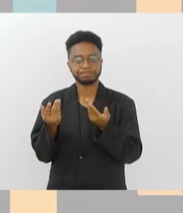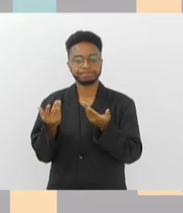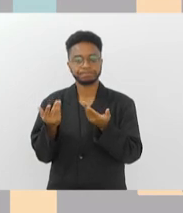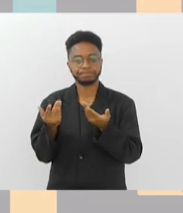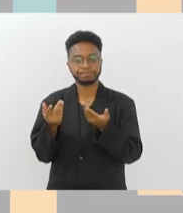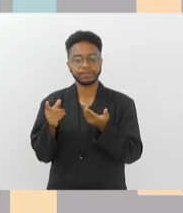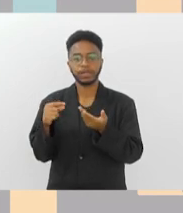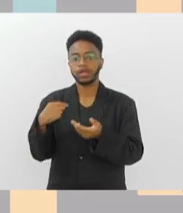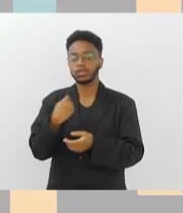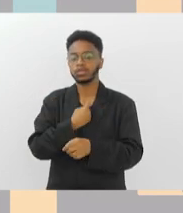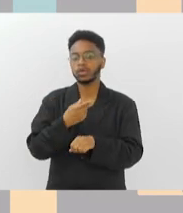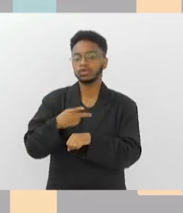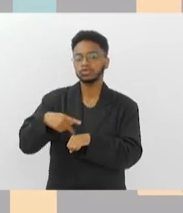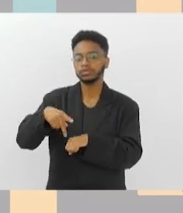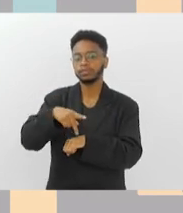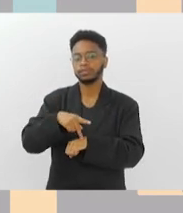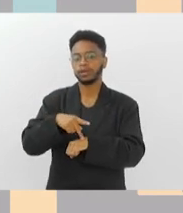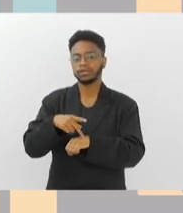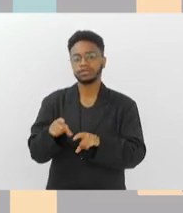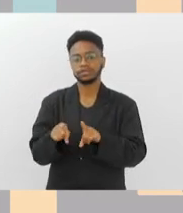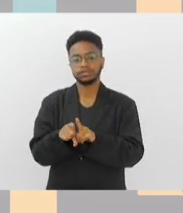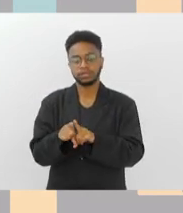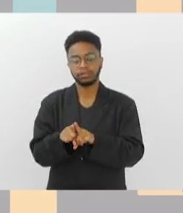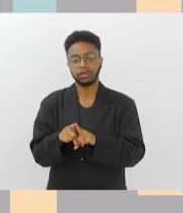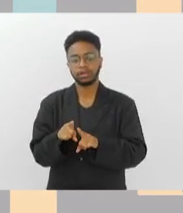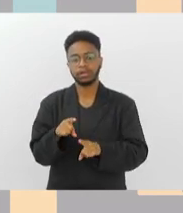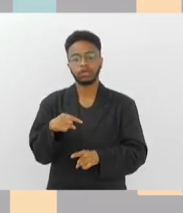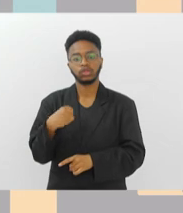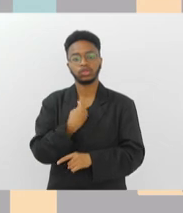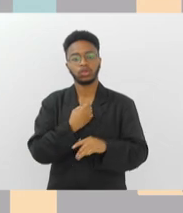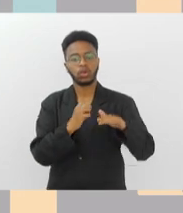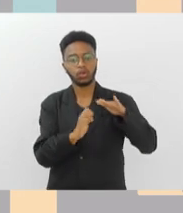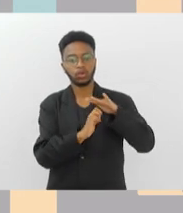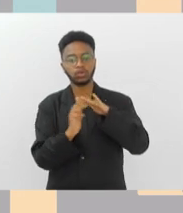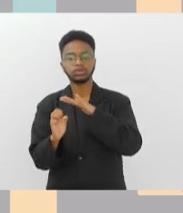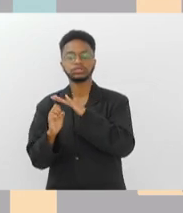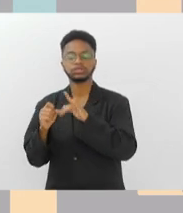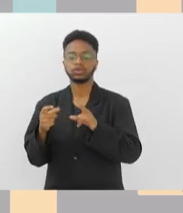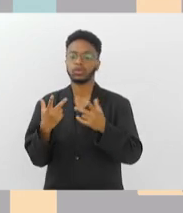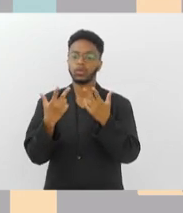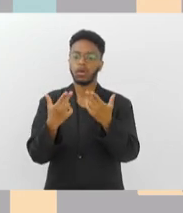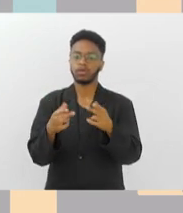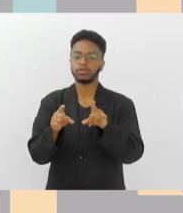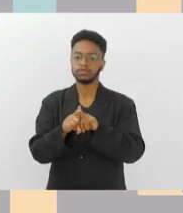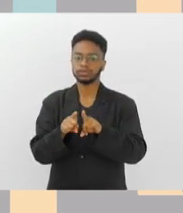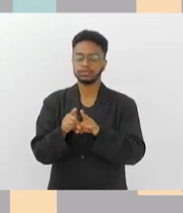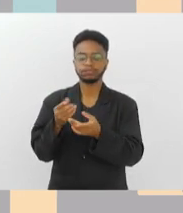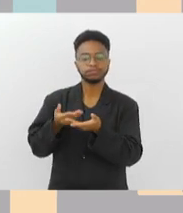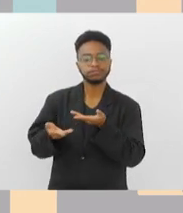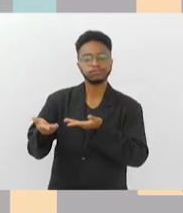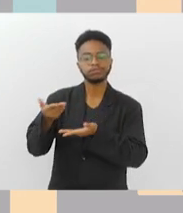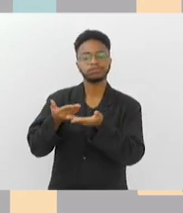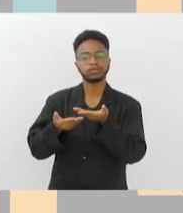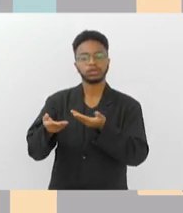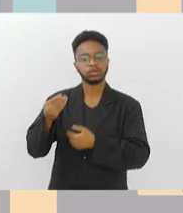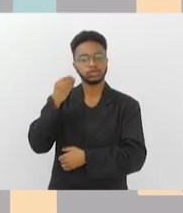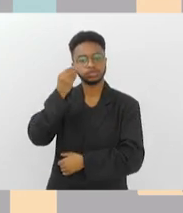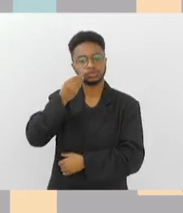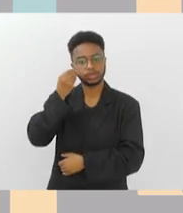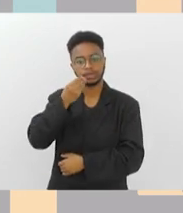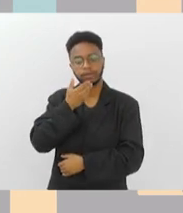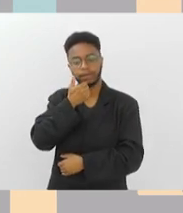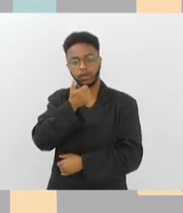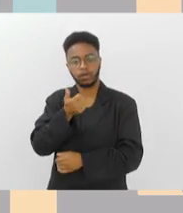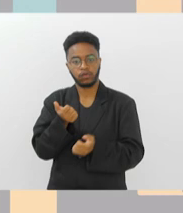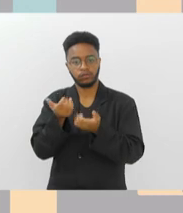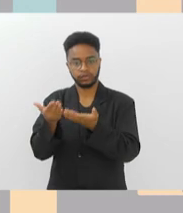o nosso país e os nossos empresários, bem como também partilhar aquilo que temos de melhor para